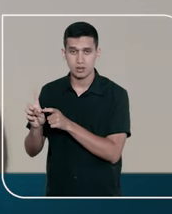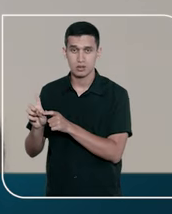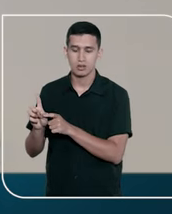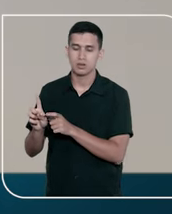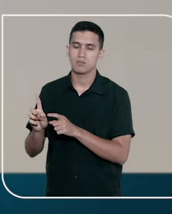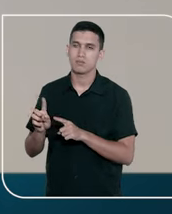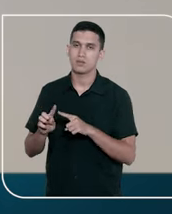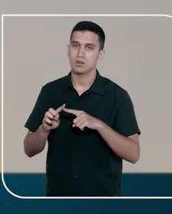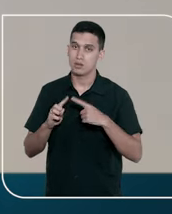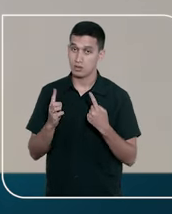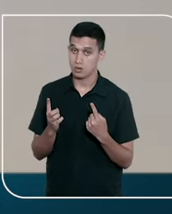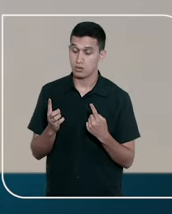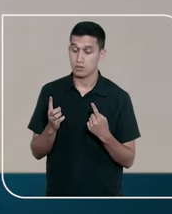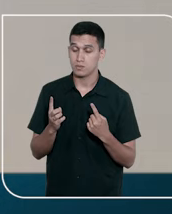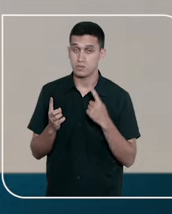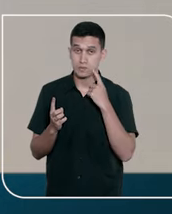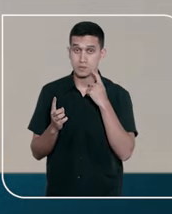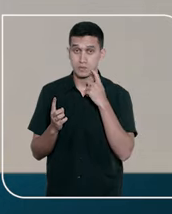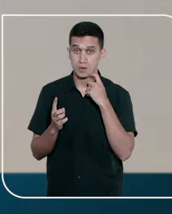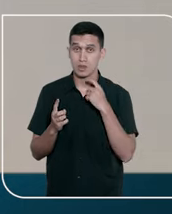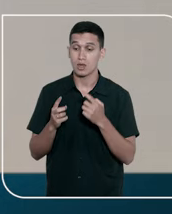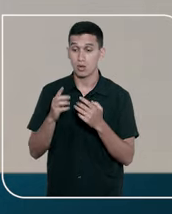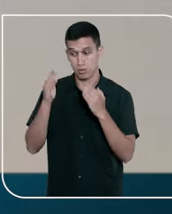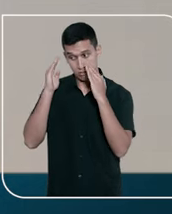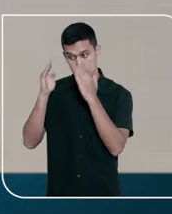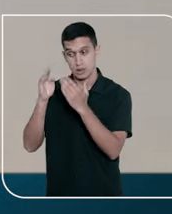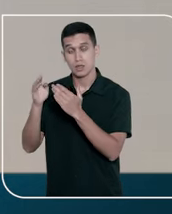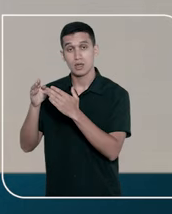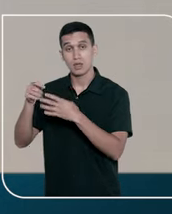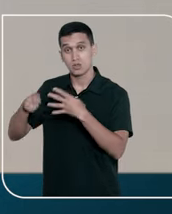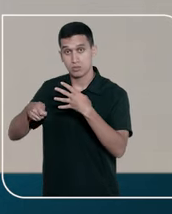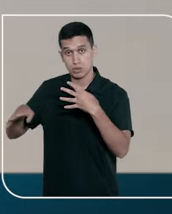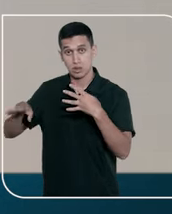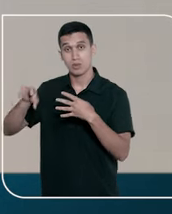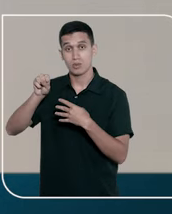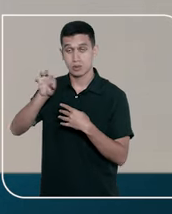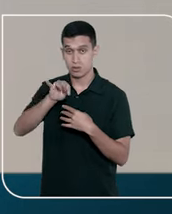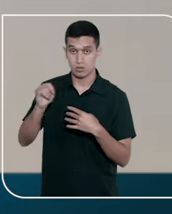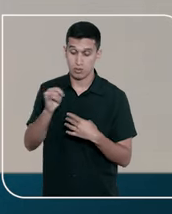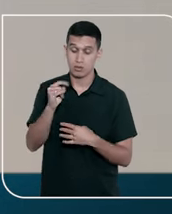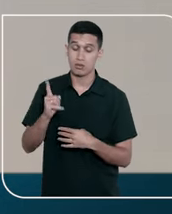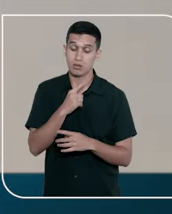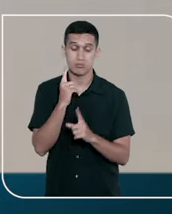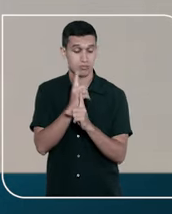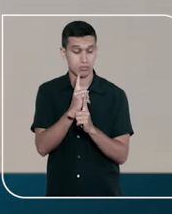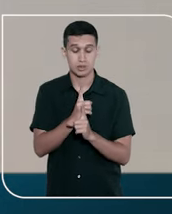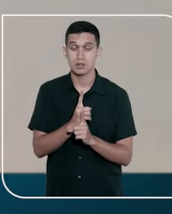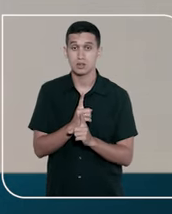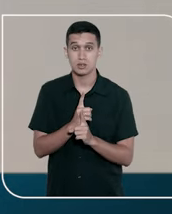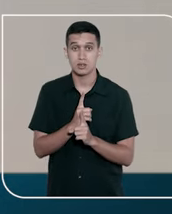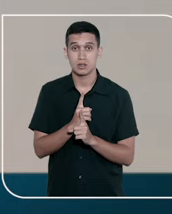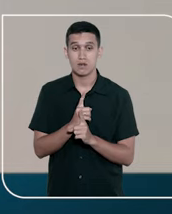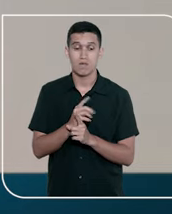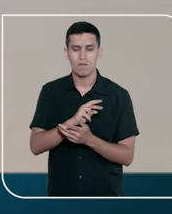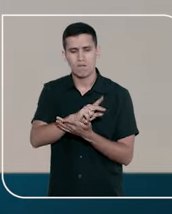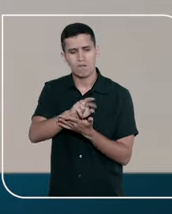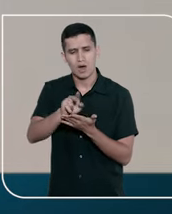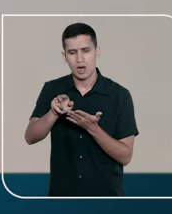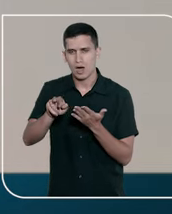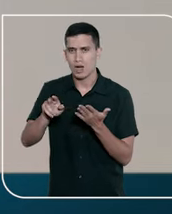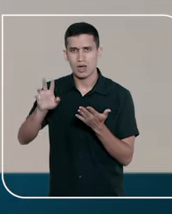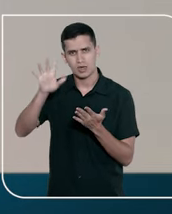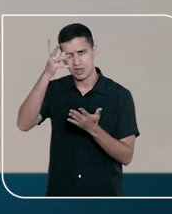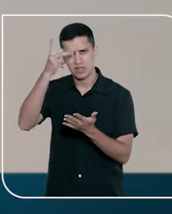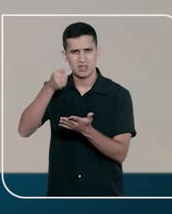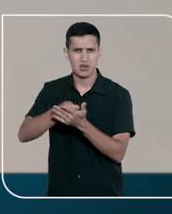linha da jurisprudência do STJ, e nós já temos percebido várias decisões de tribunais de justiça